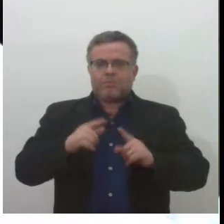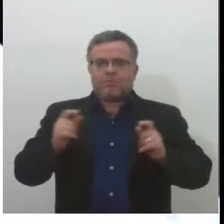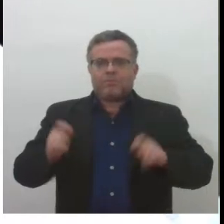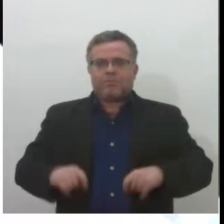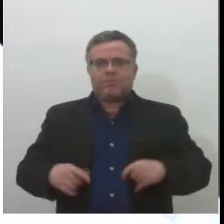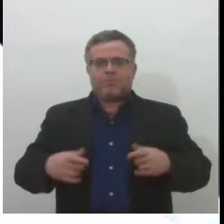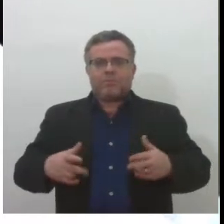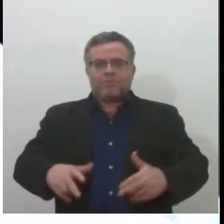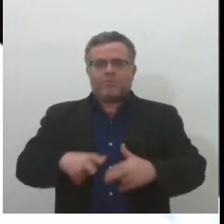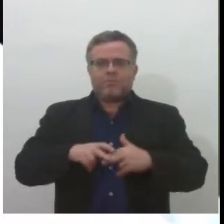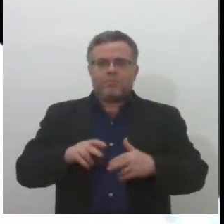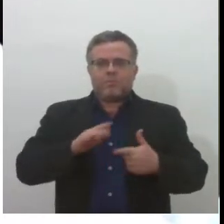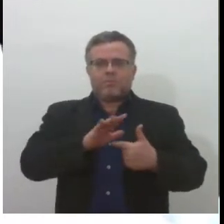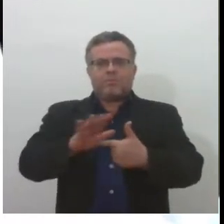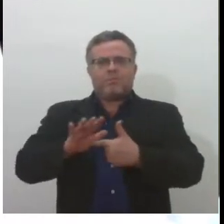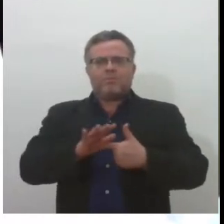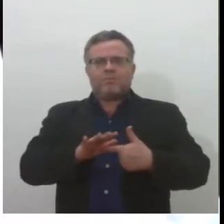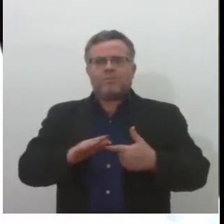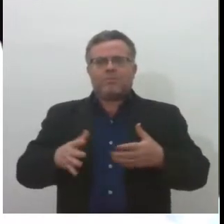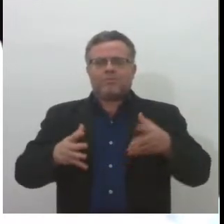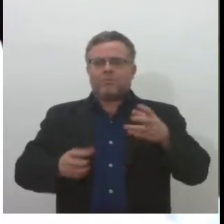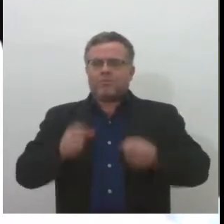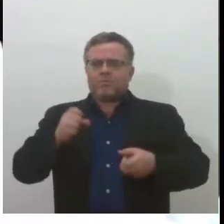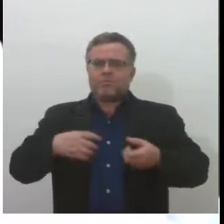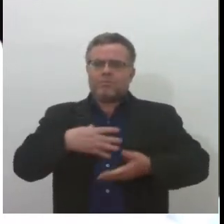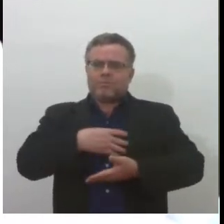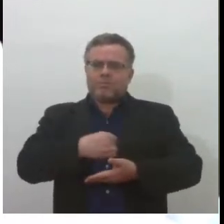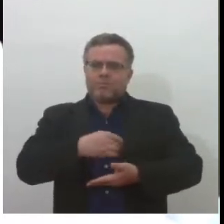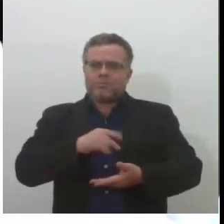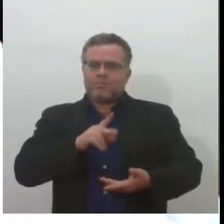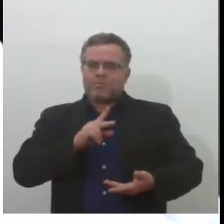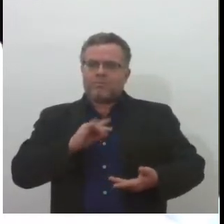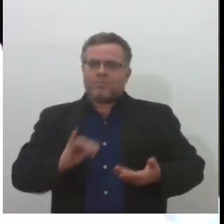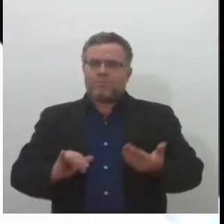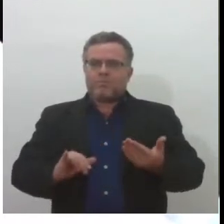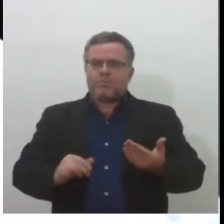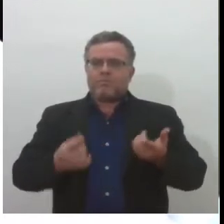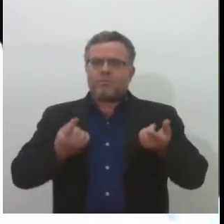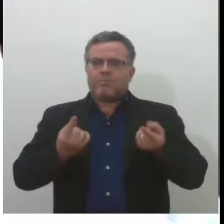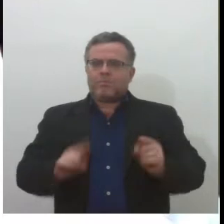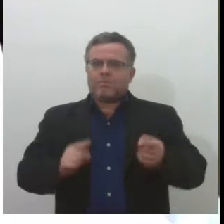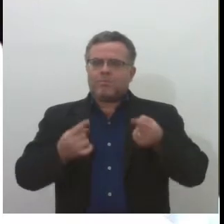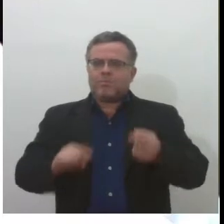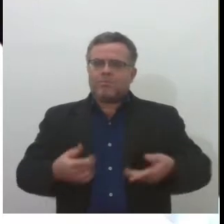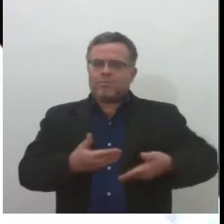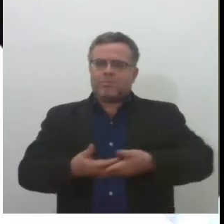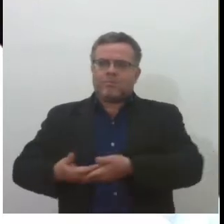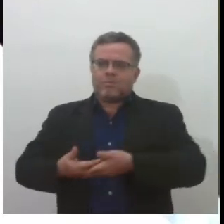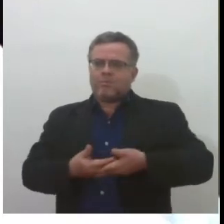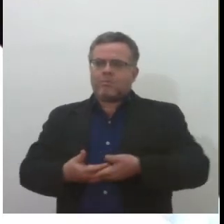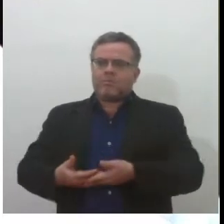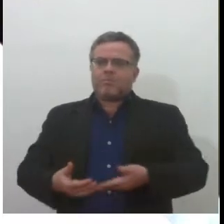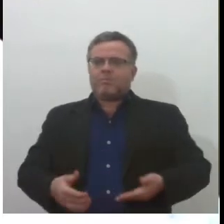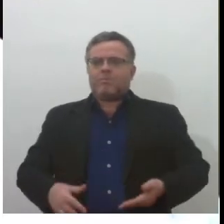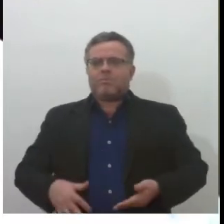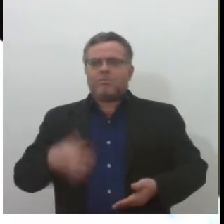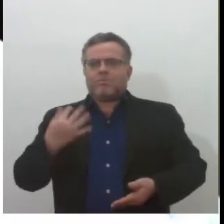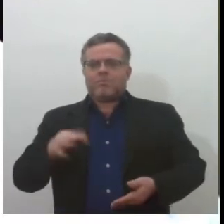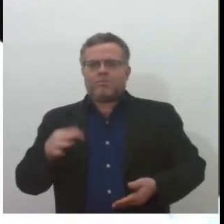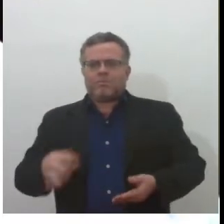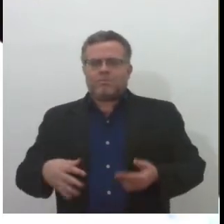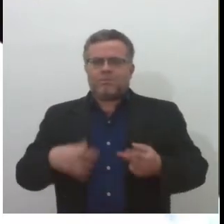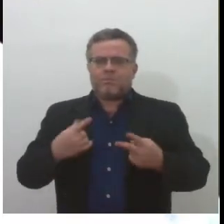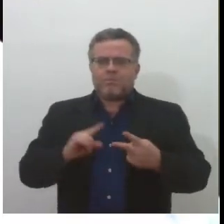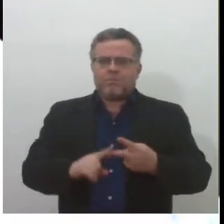poder aparecer no leite materno e vai fazer com que a criança possa inclusive ter mais cólica possa